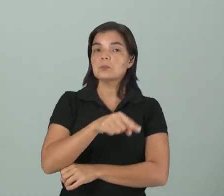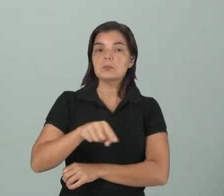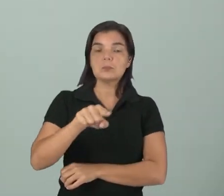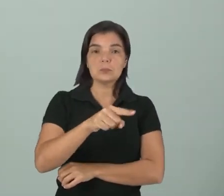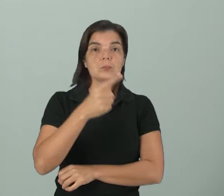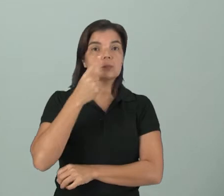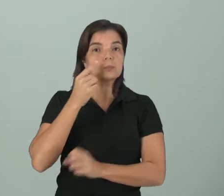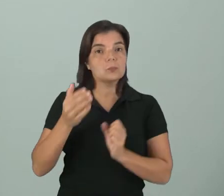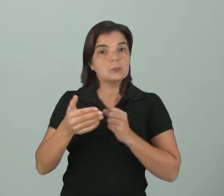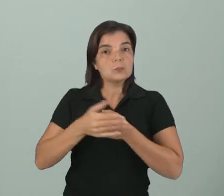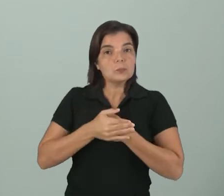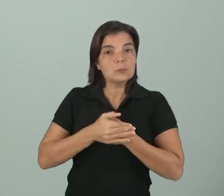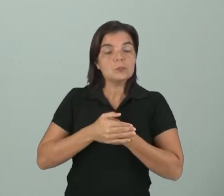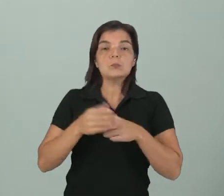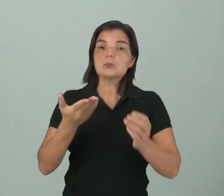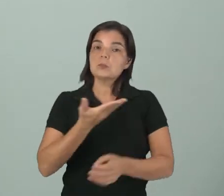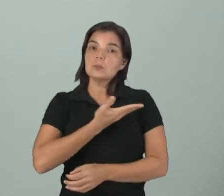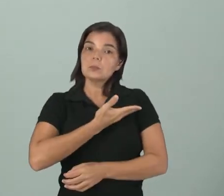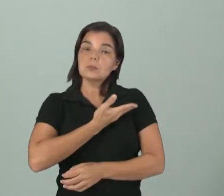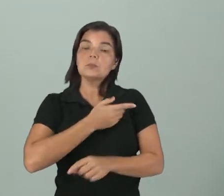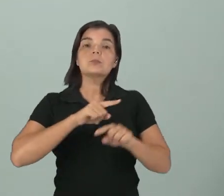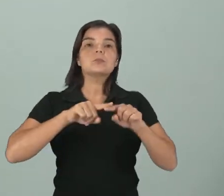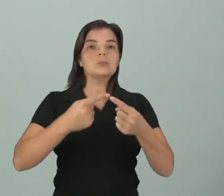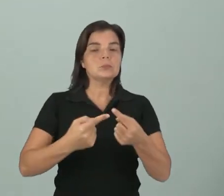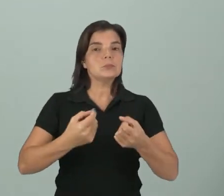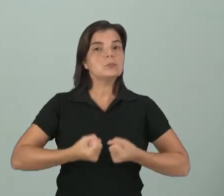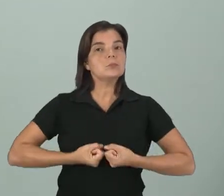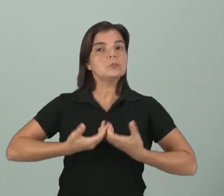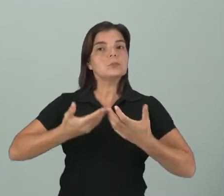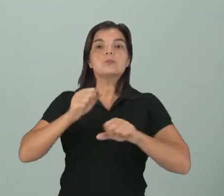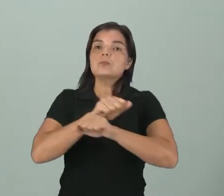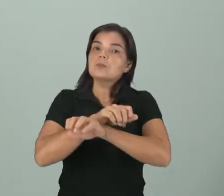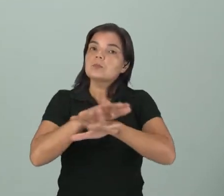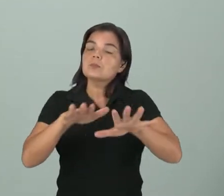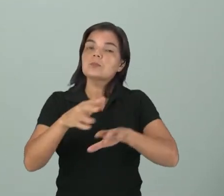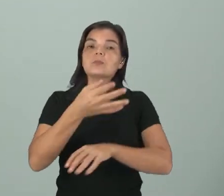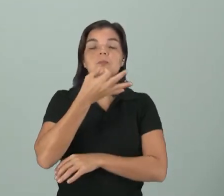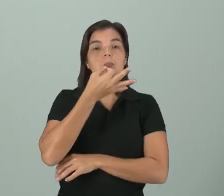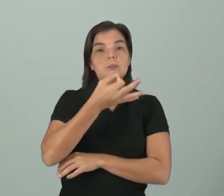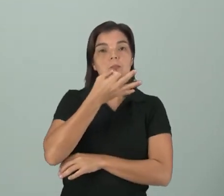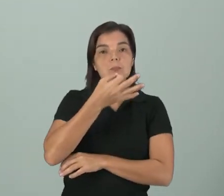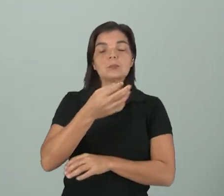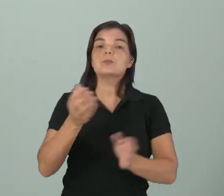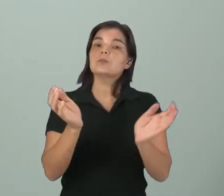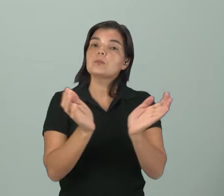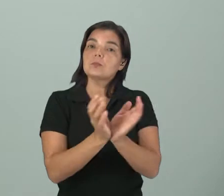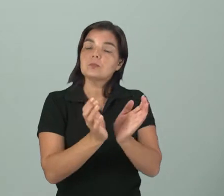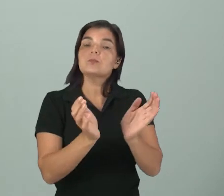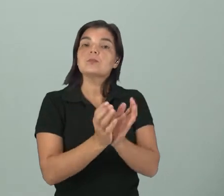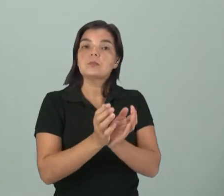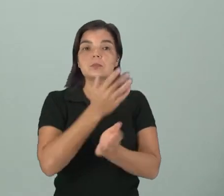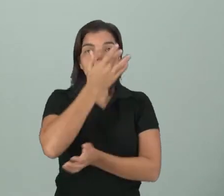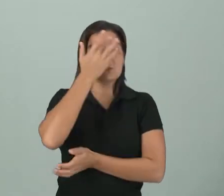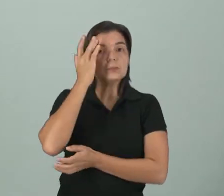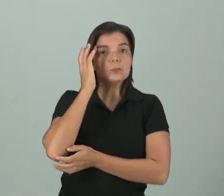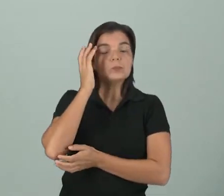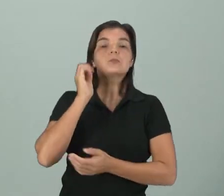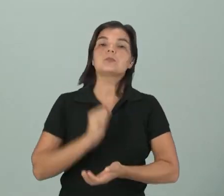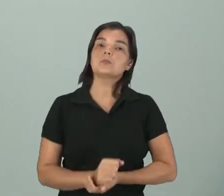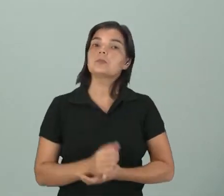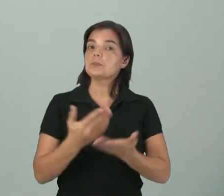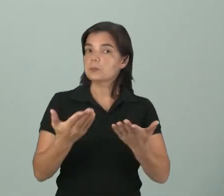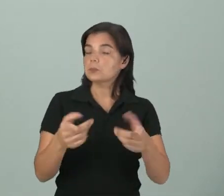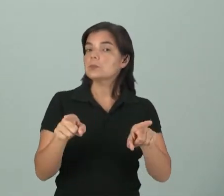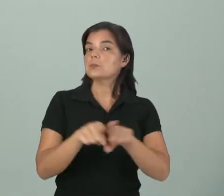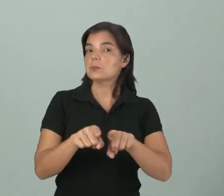você omita apenas para amigos, mas você está expandindo aquilo que você posta para um grupo de pessoas, né?